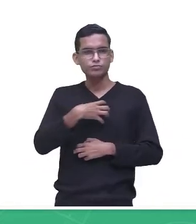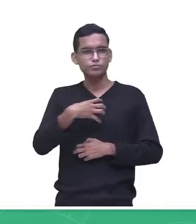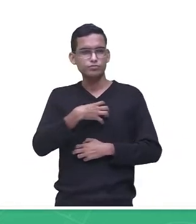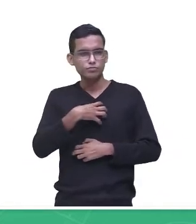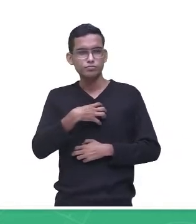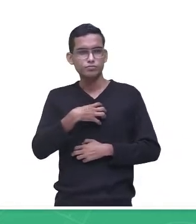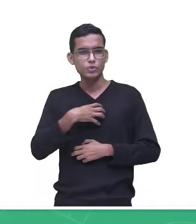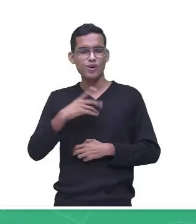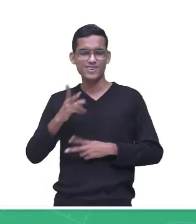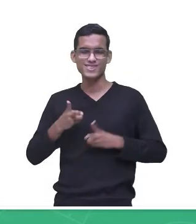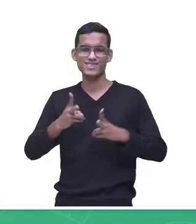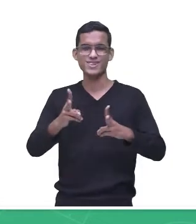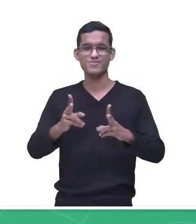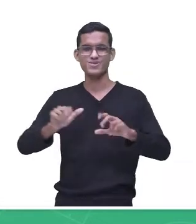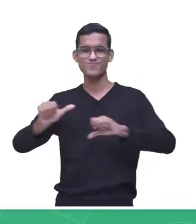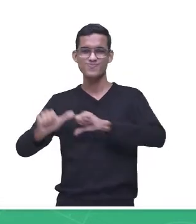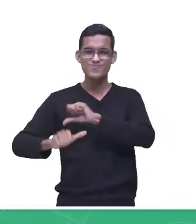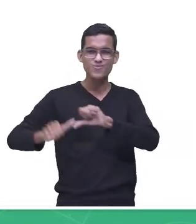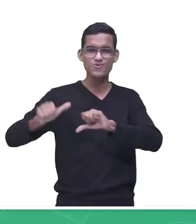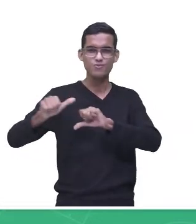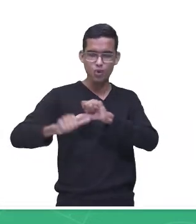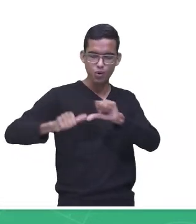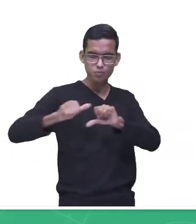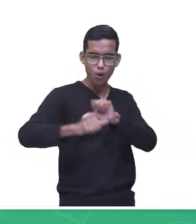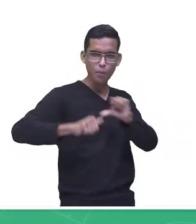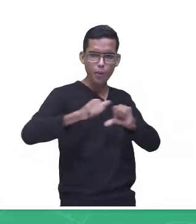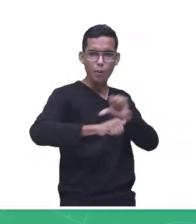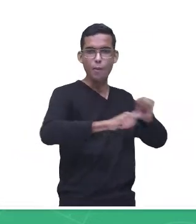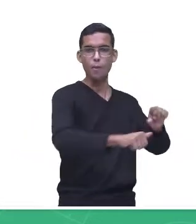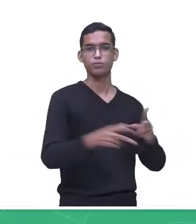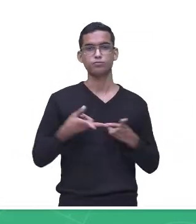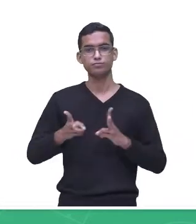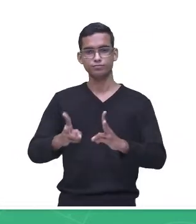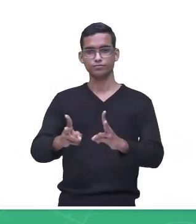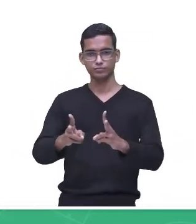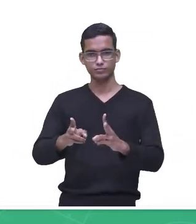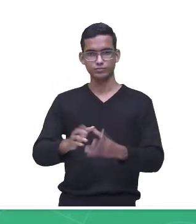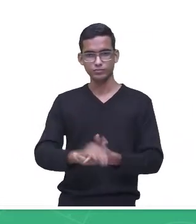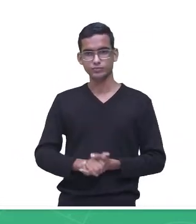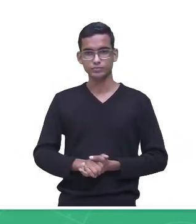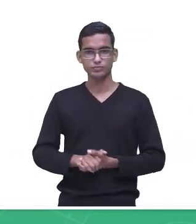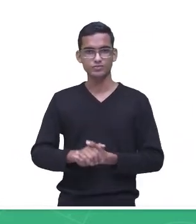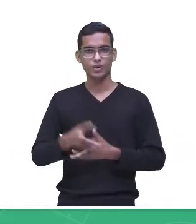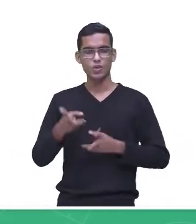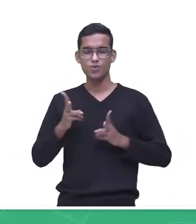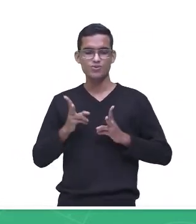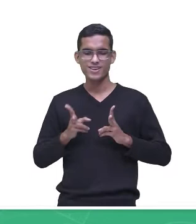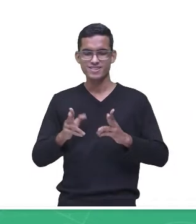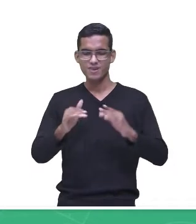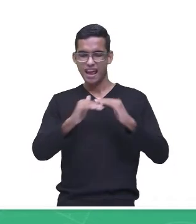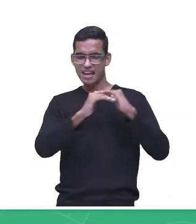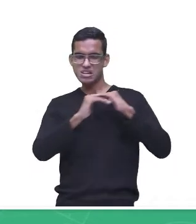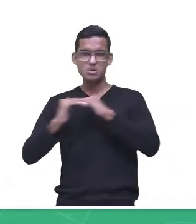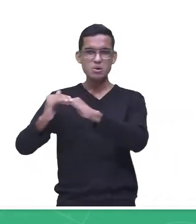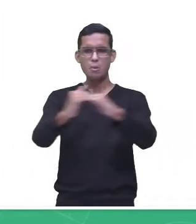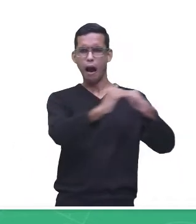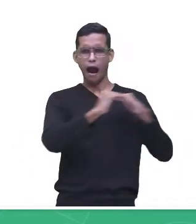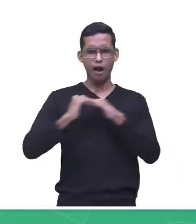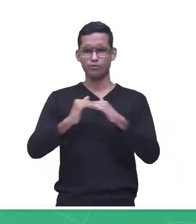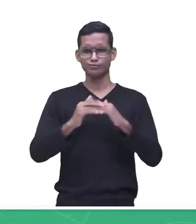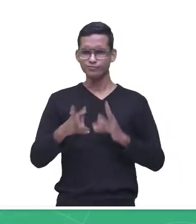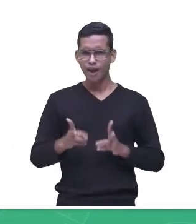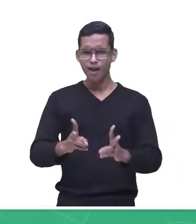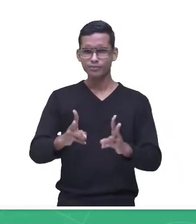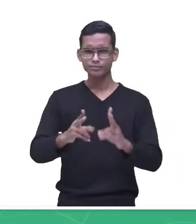Se alterar, ela vai se transformar, ela não vai se manter igual. Tá entendendo isso